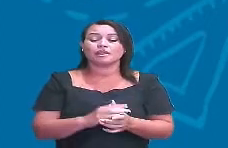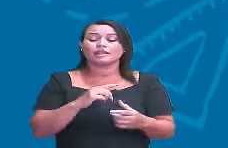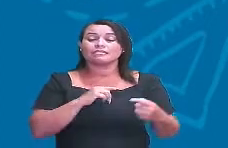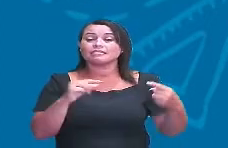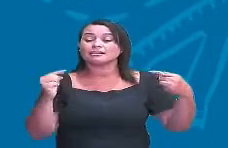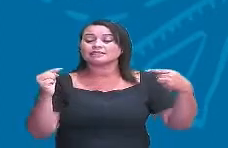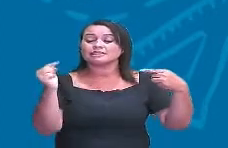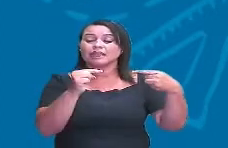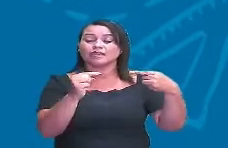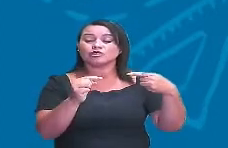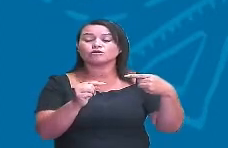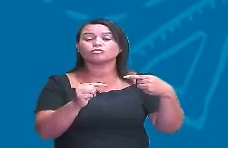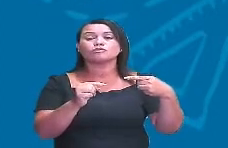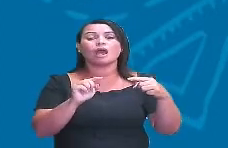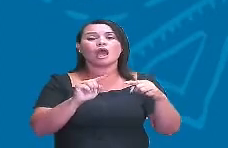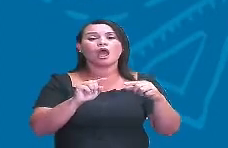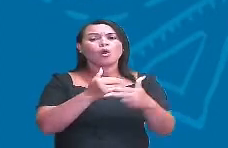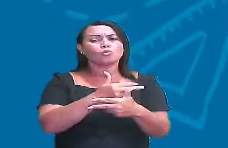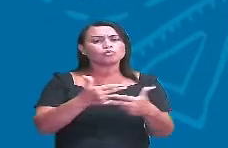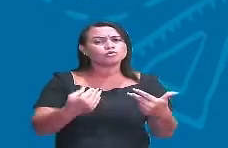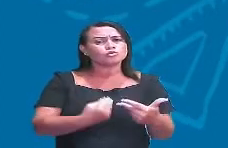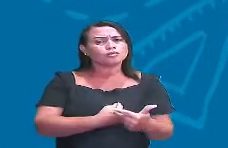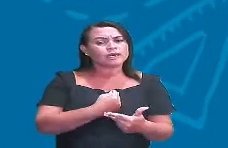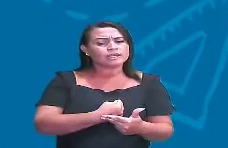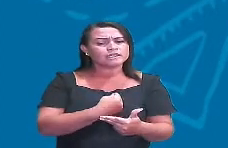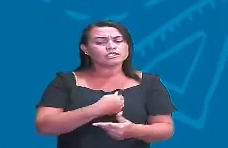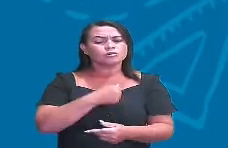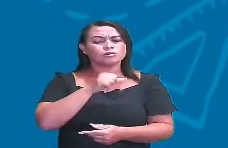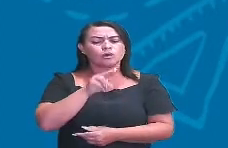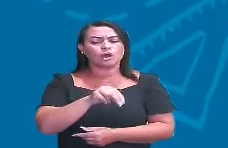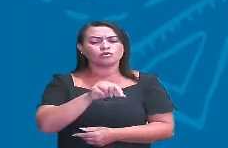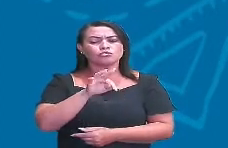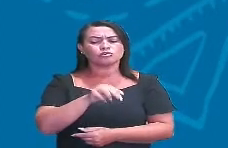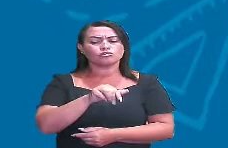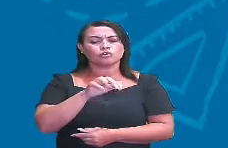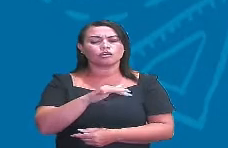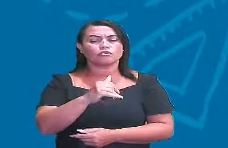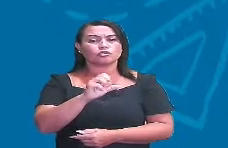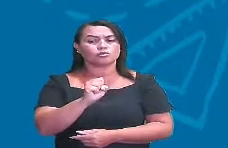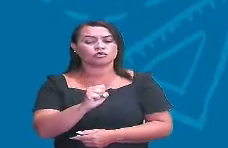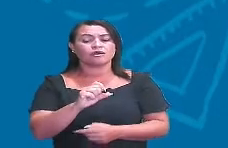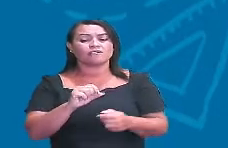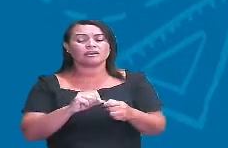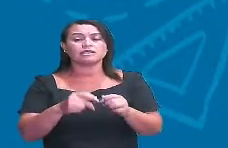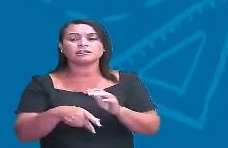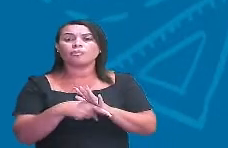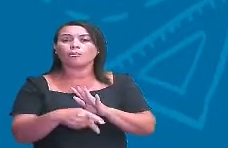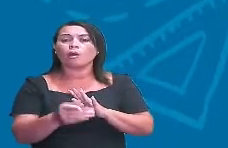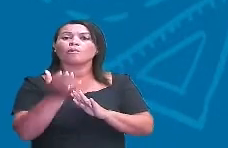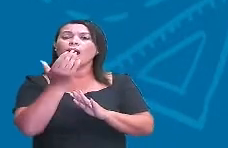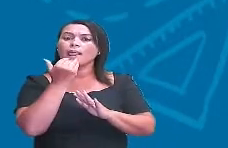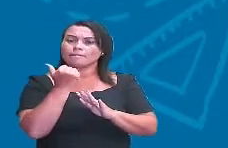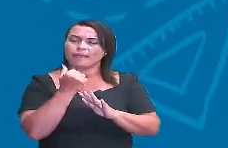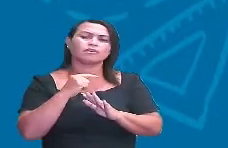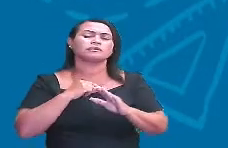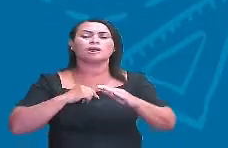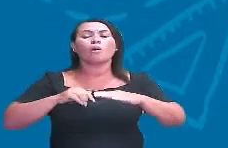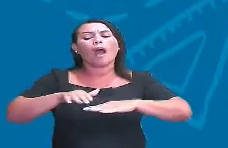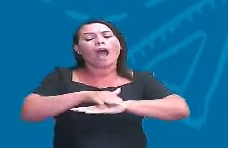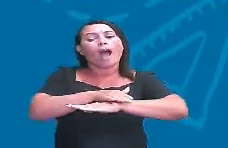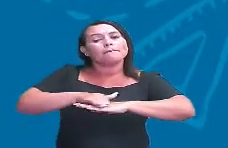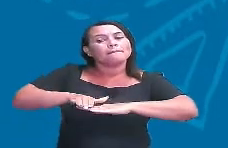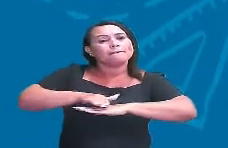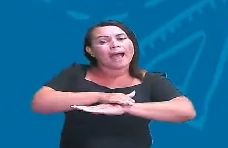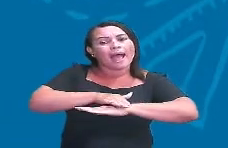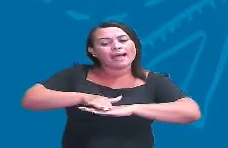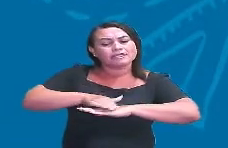organismos autotróficos, eles produzem o seu próprio alimento e constituem a base da cadeia alimentar.